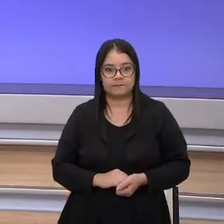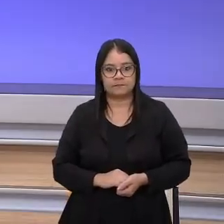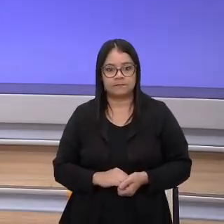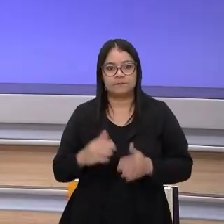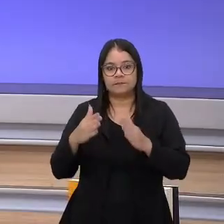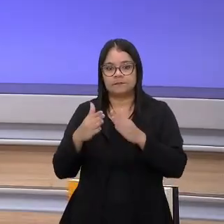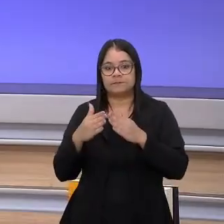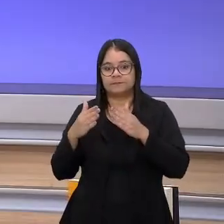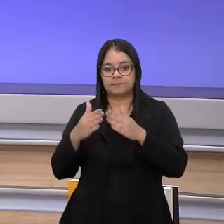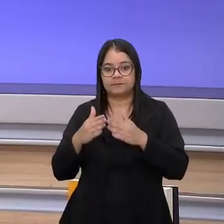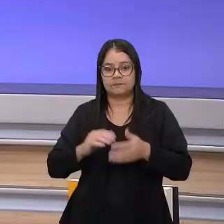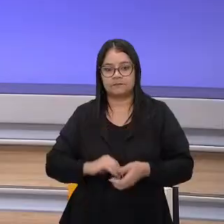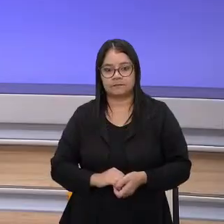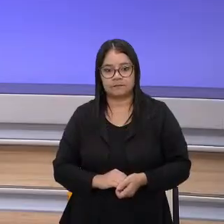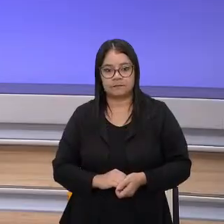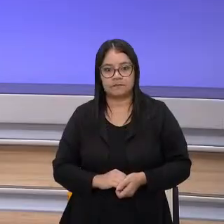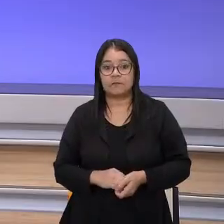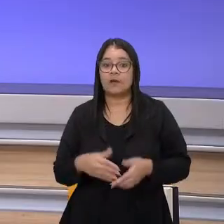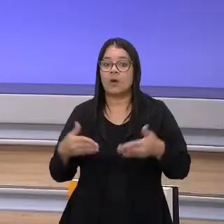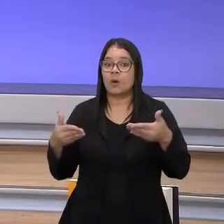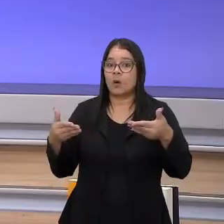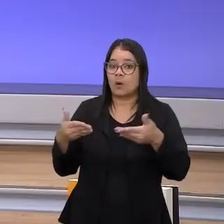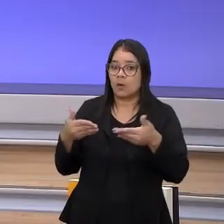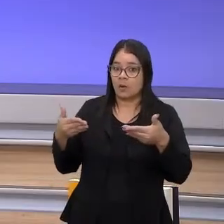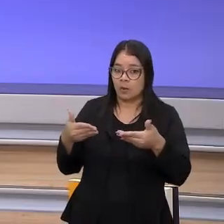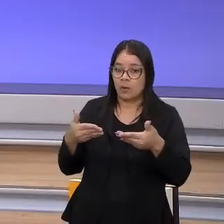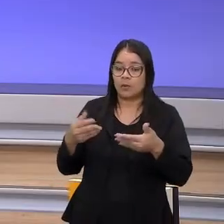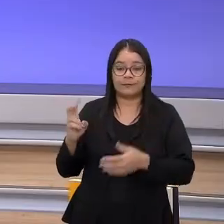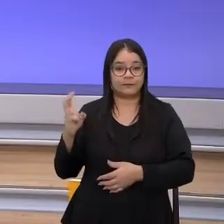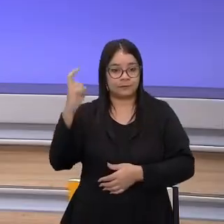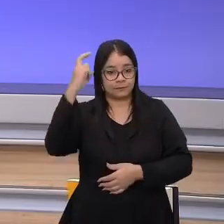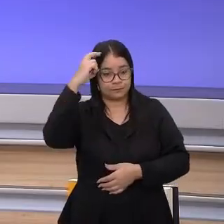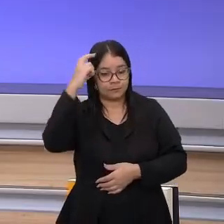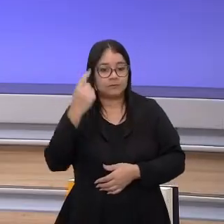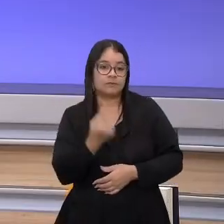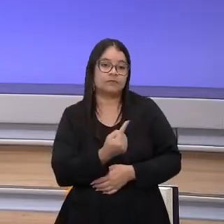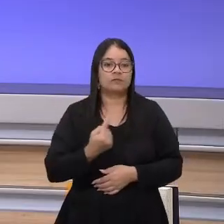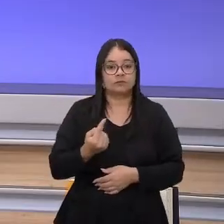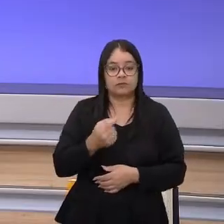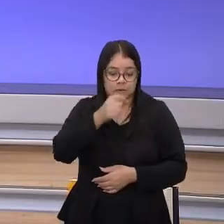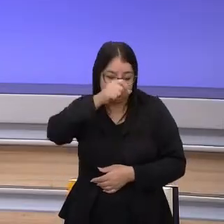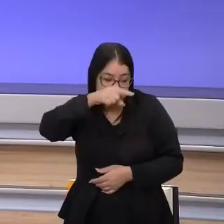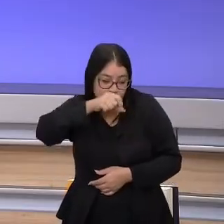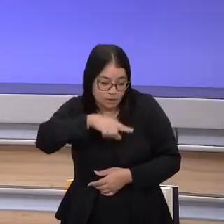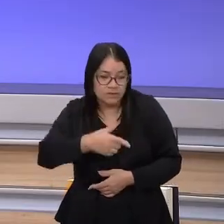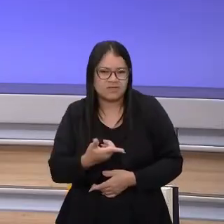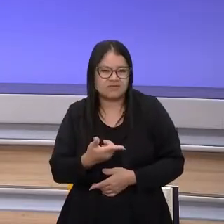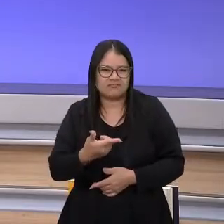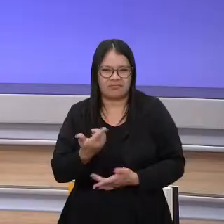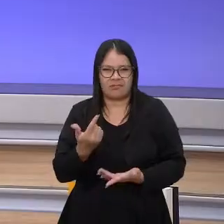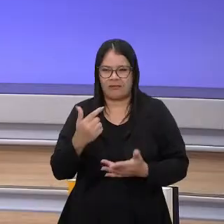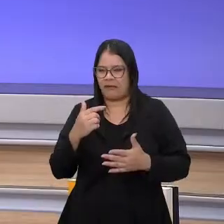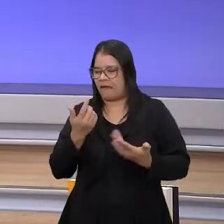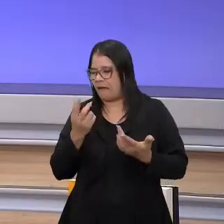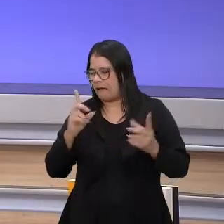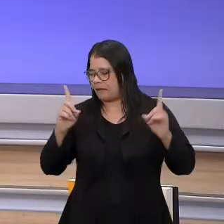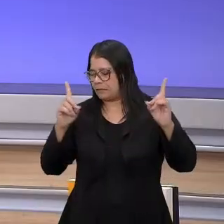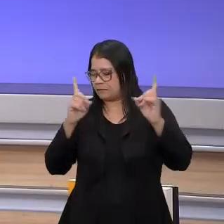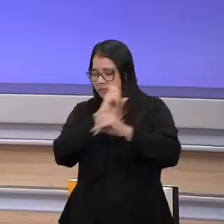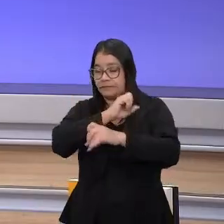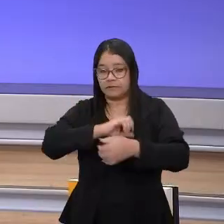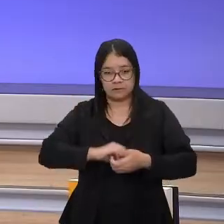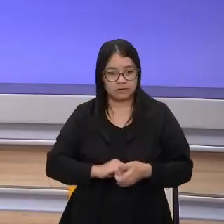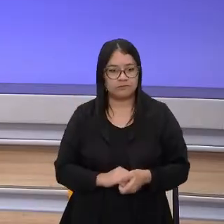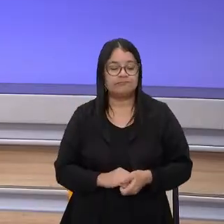Isso, agora. Hoje, a nossa cultura do lixo é uma cultura muito desenfreada, né?